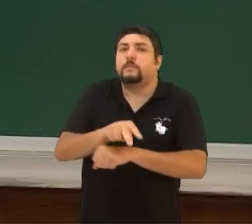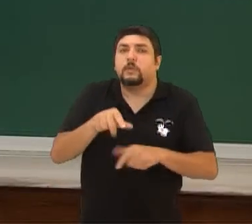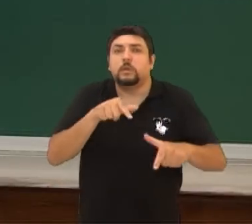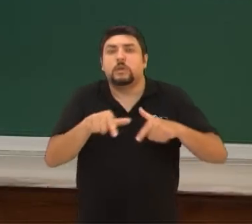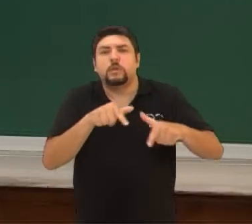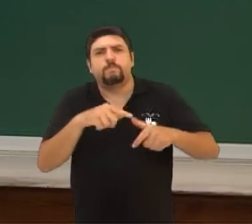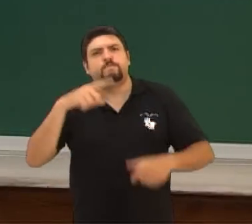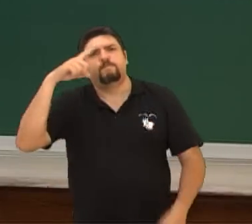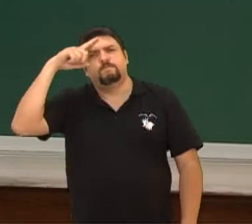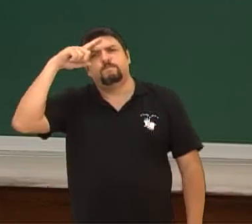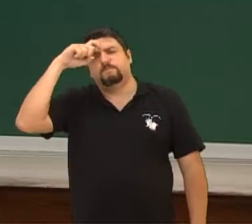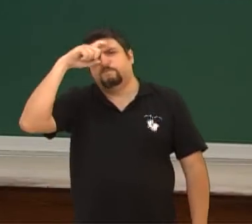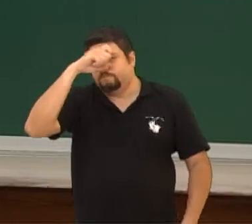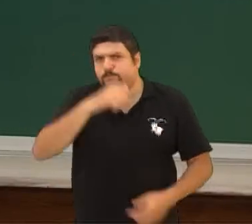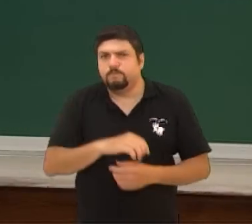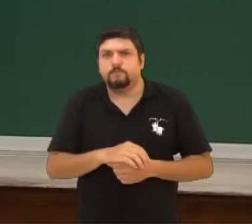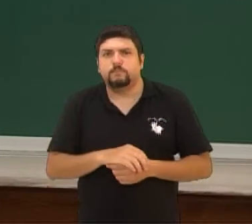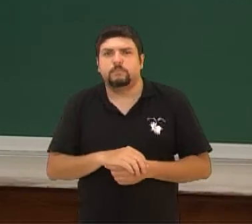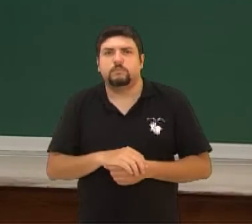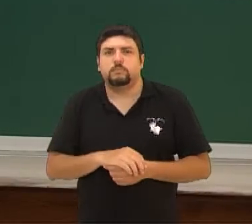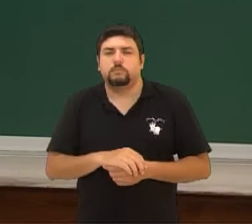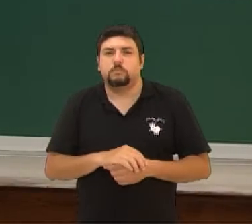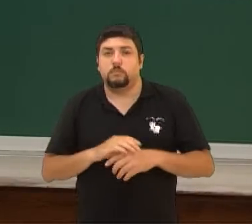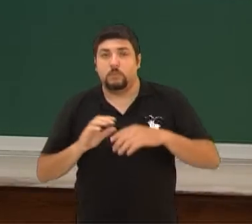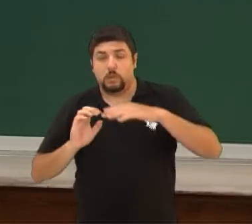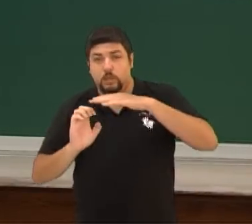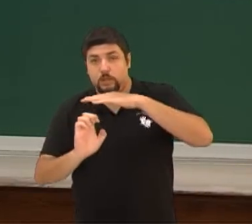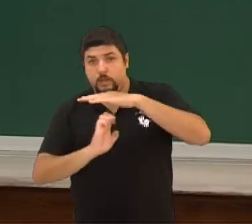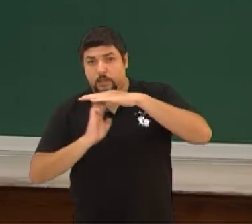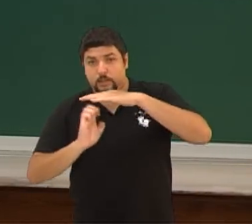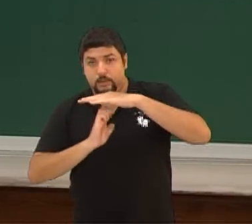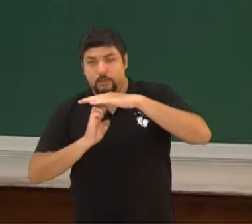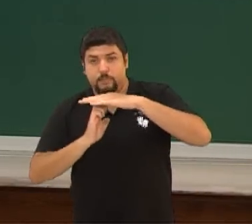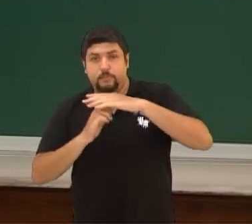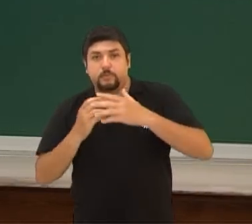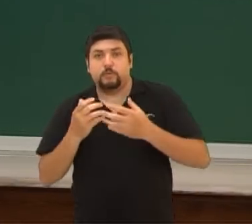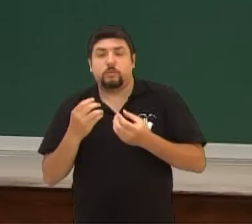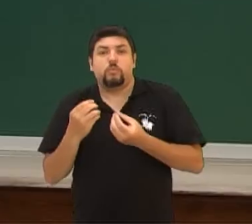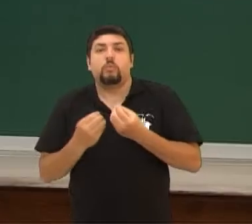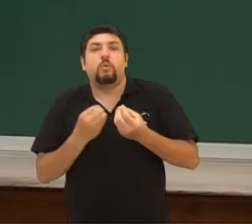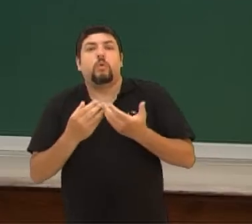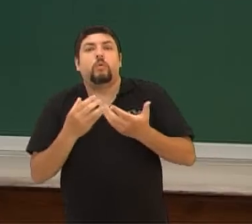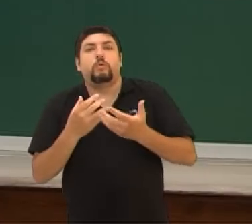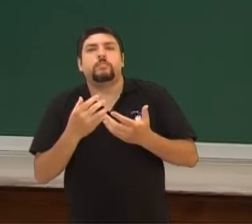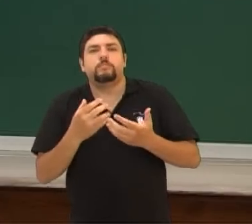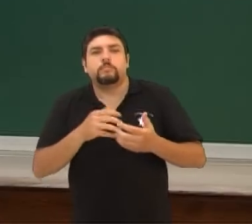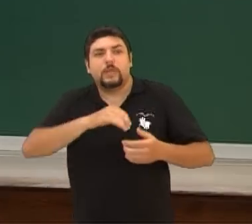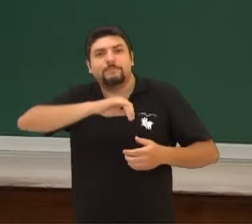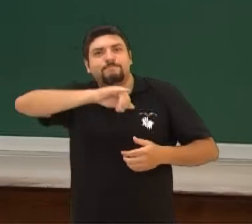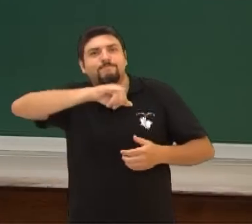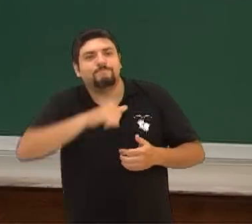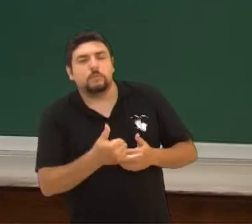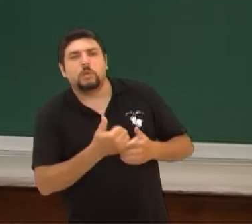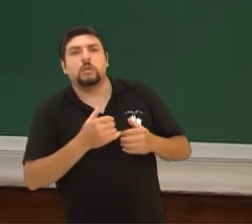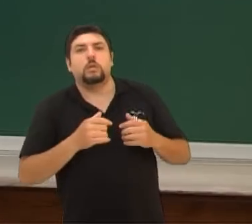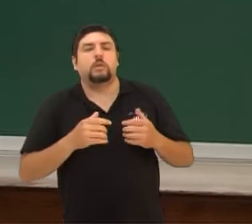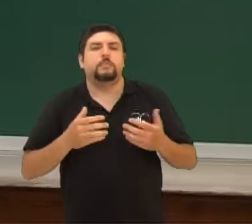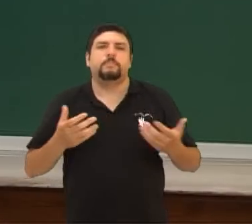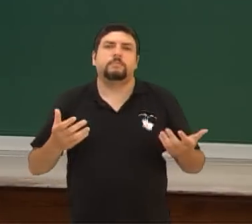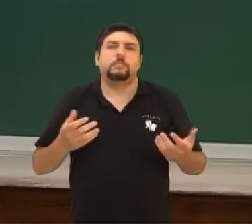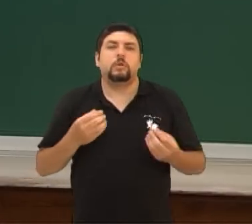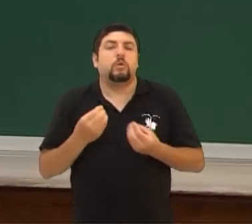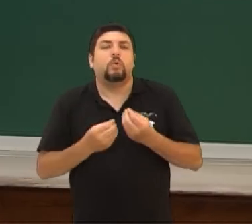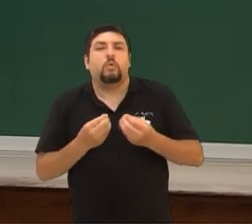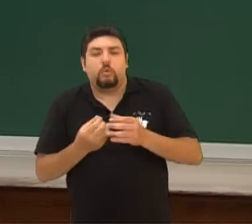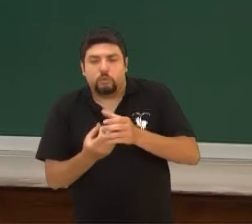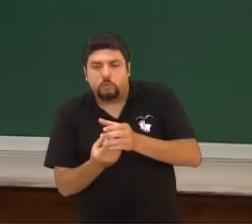existe. As empresas não podem se beneficiar disso, né, porque não tem estímulo para se instalarem